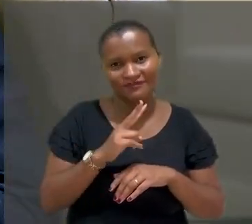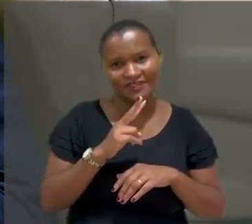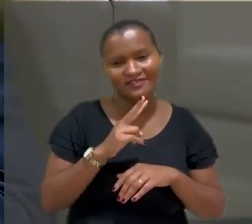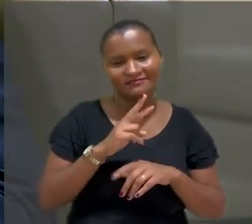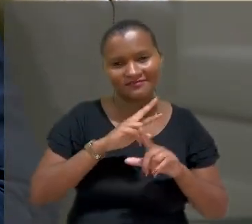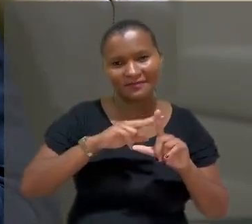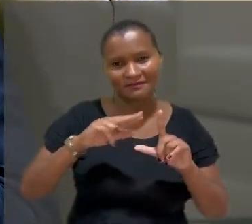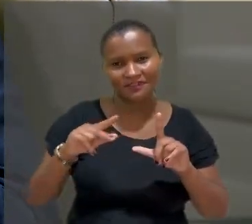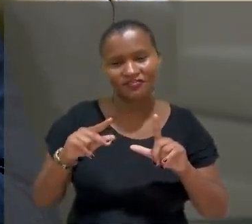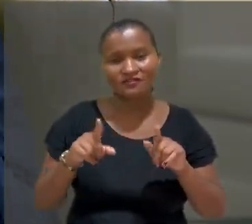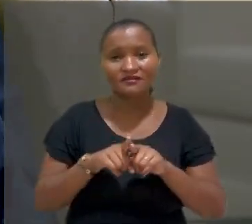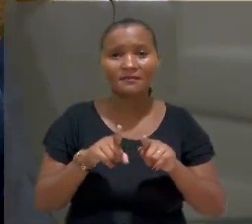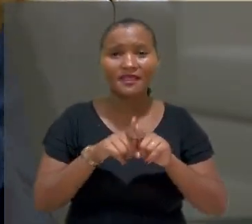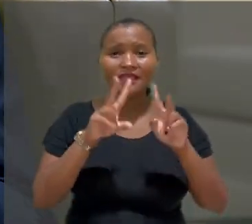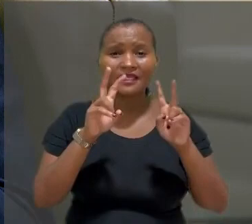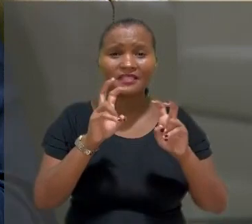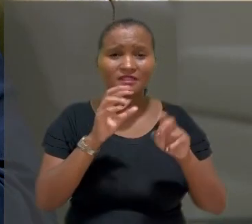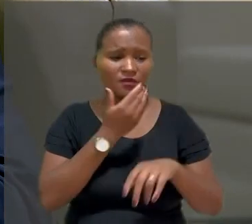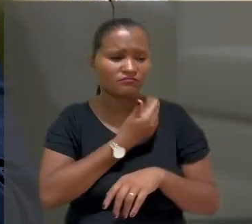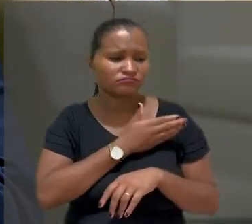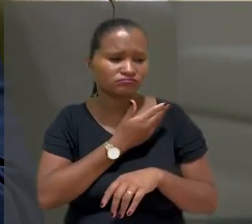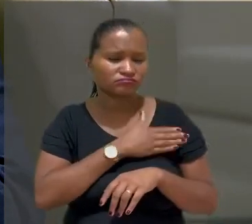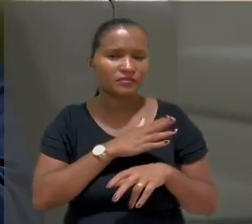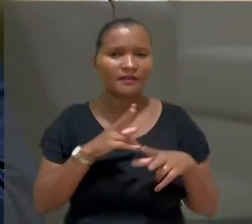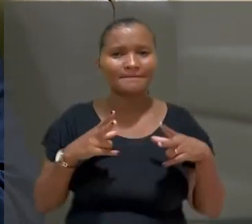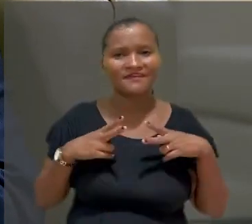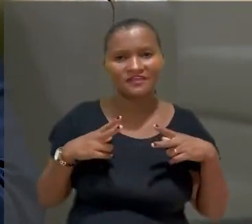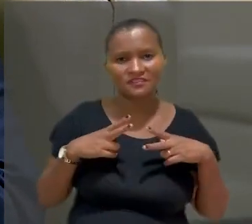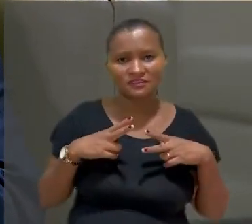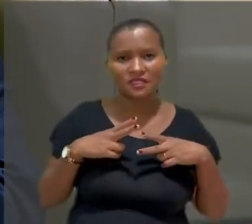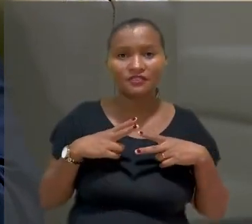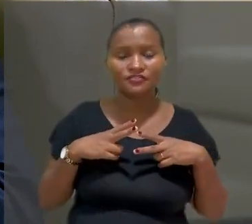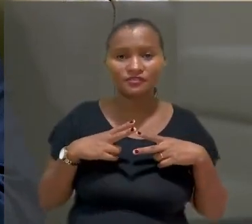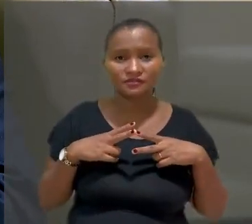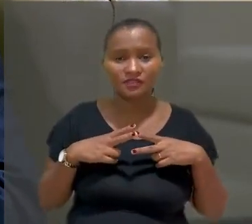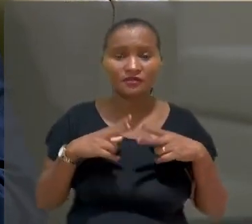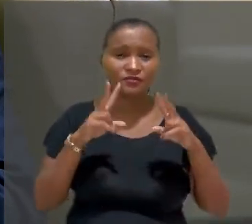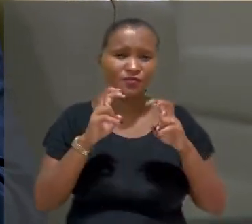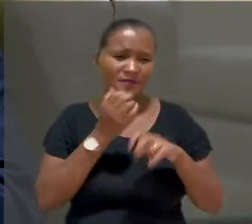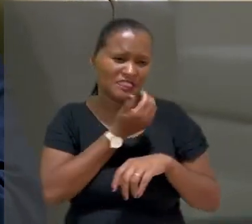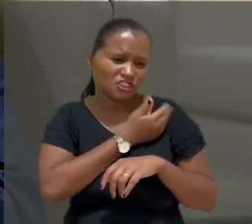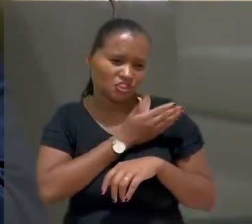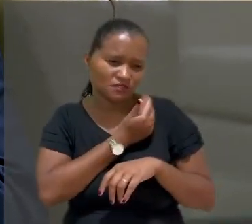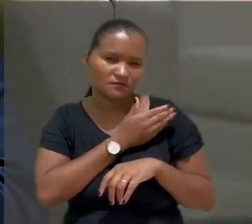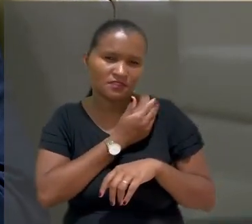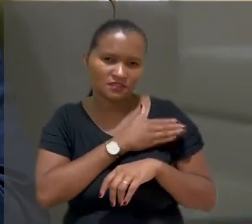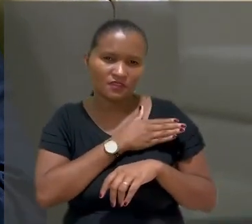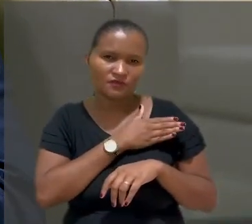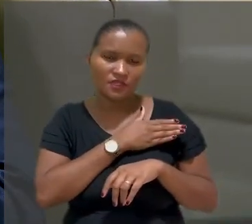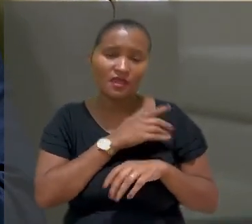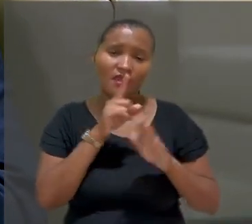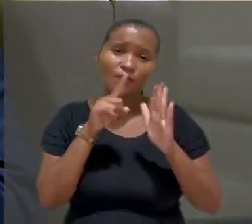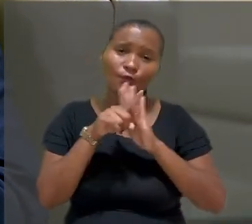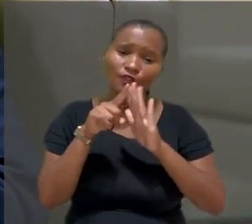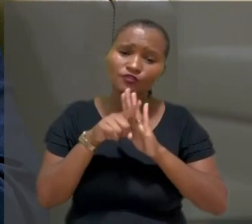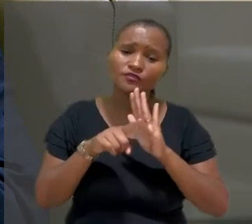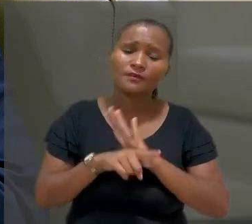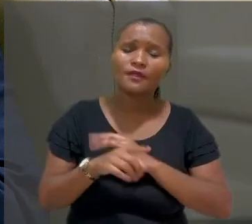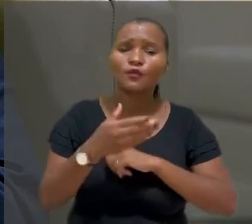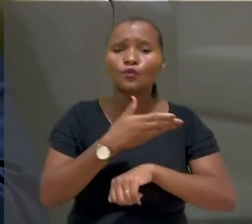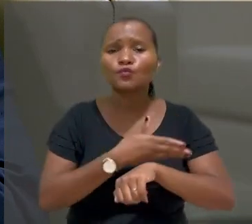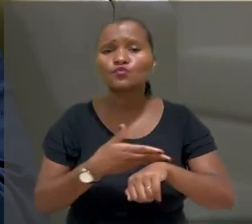visto na mídia, questões relacionadas à discriminação e privacidade. No tocante à discriminação,